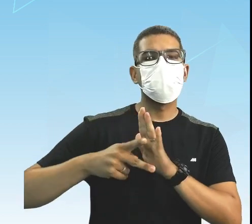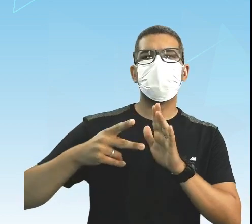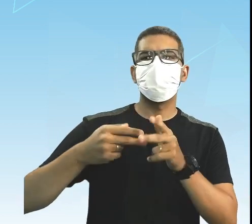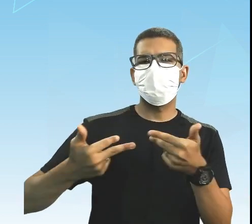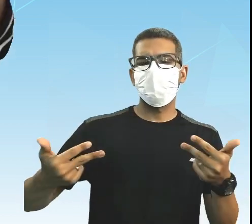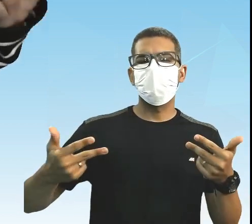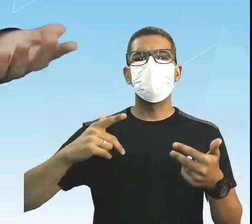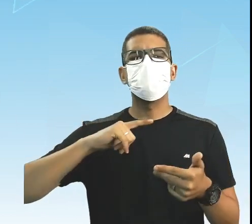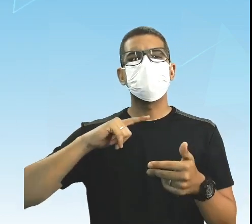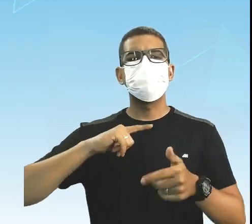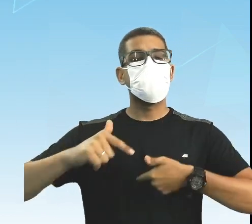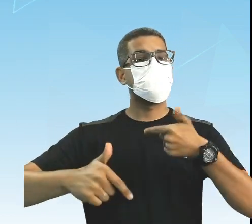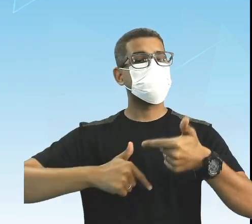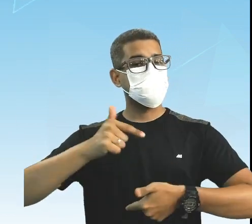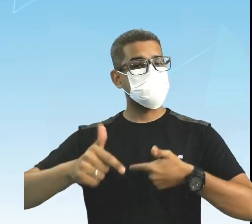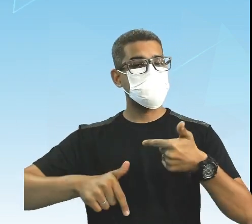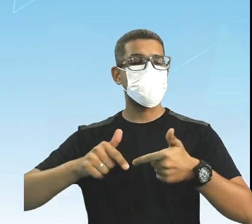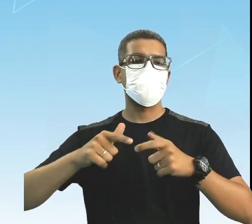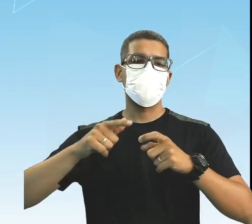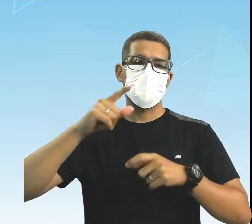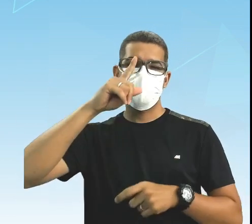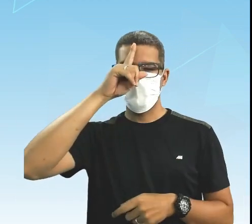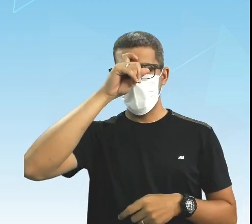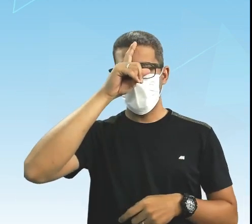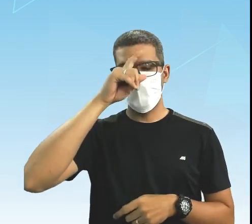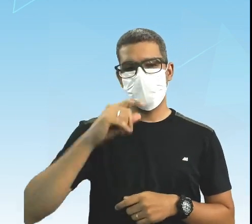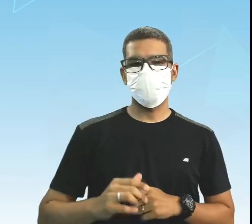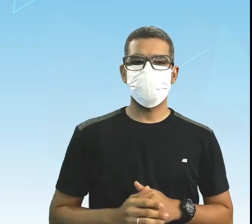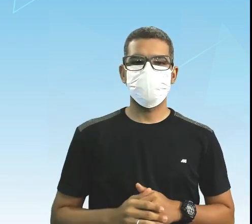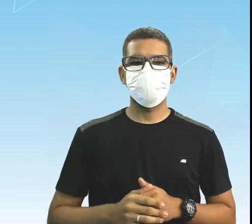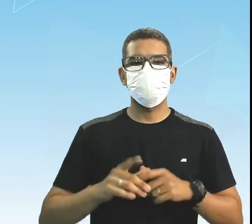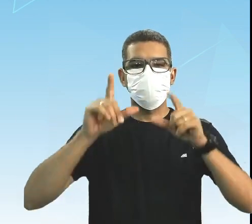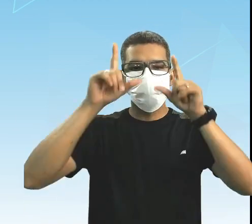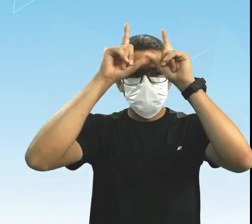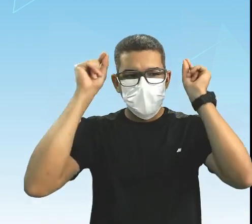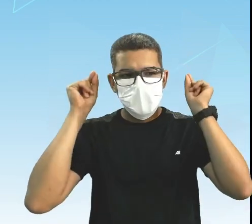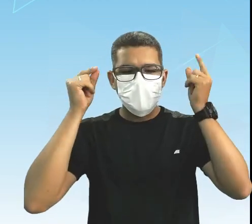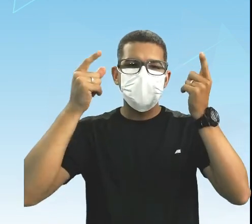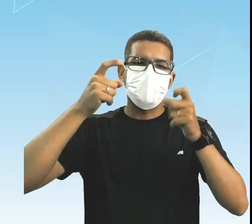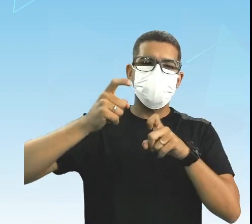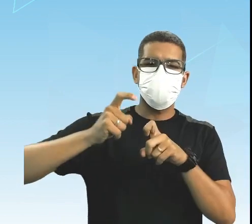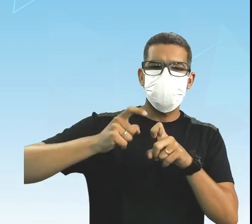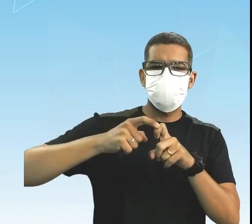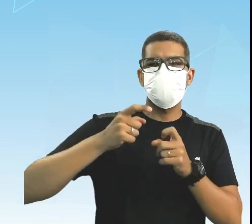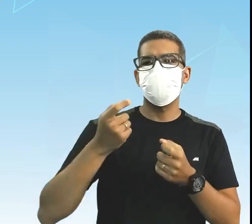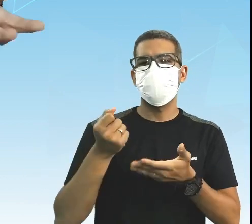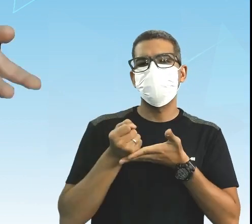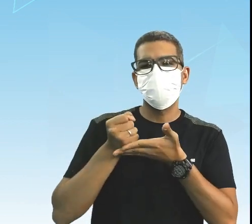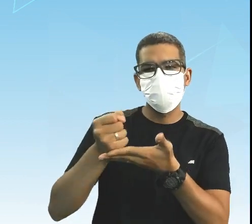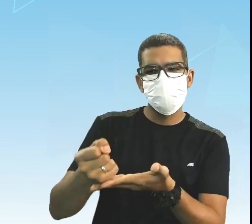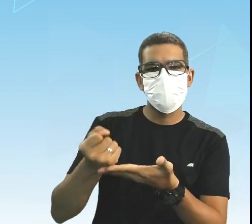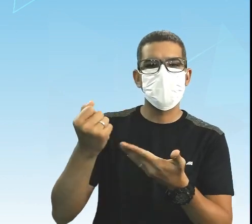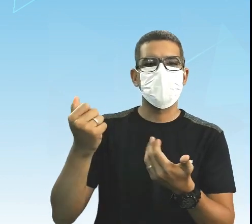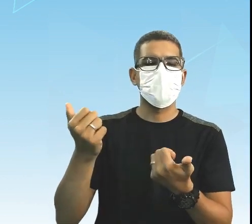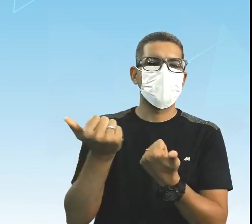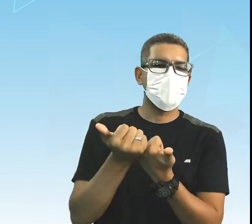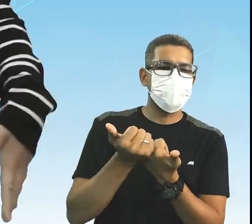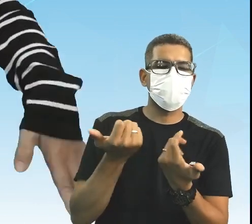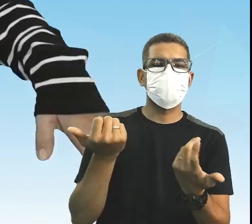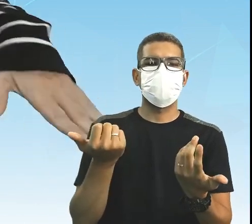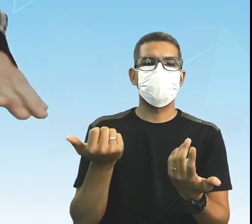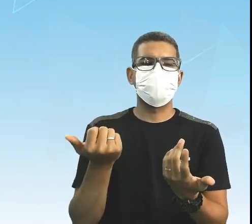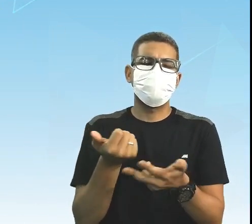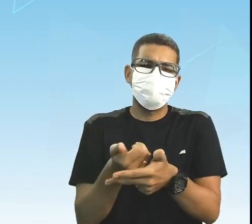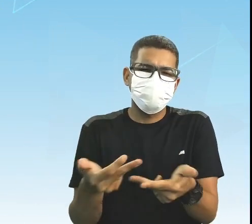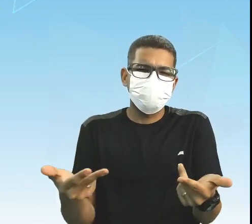poder trabalhar nos hospitais. Enfermeiros, médicos, auxiliares, CSG. Então, todos que